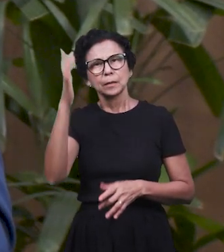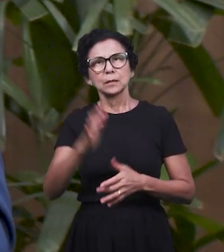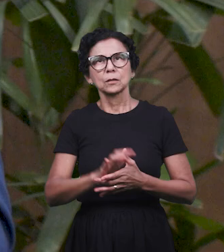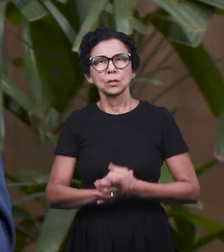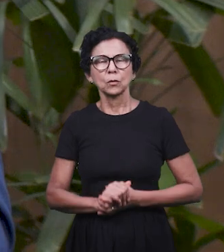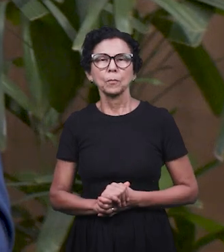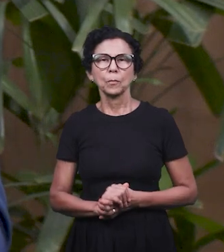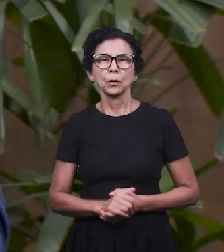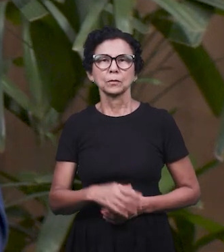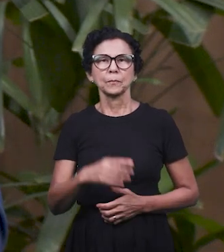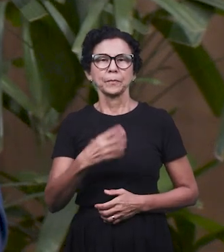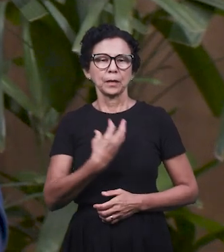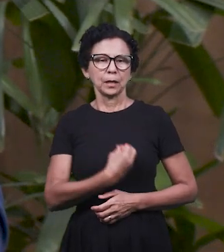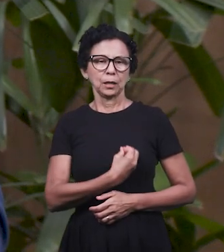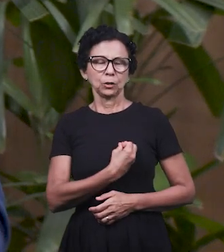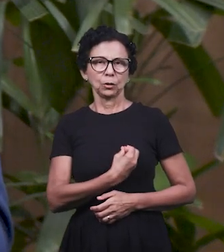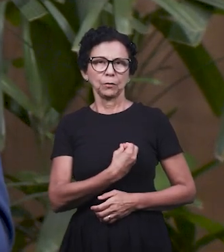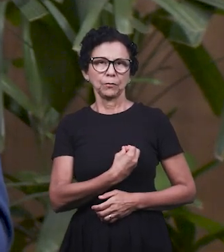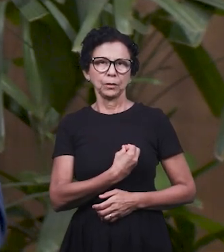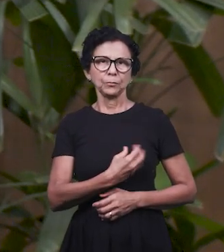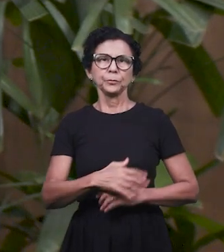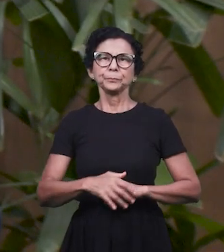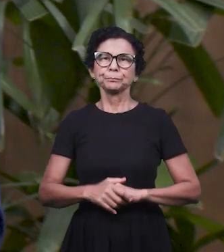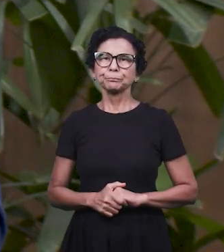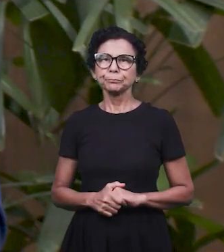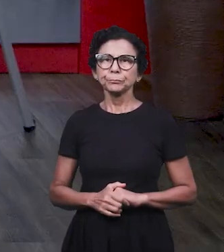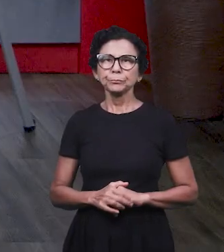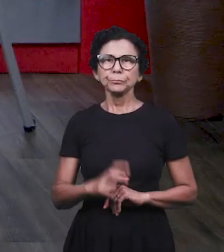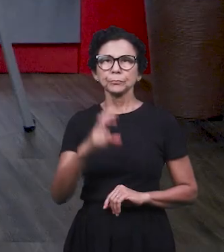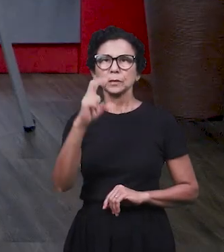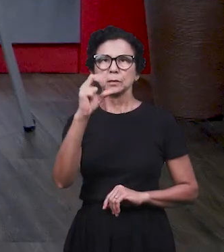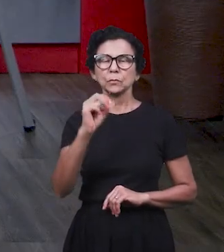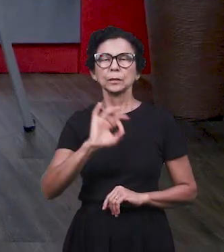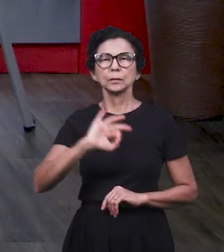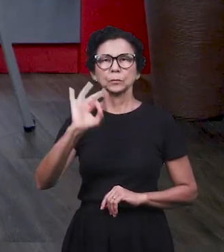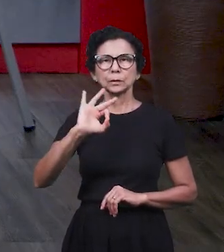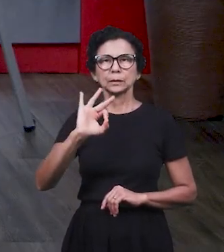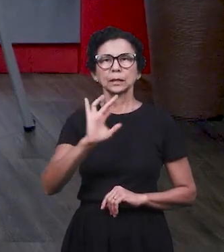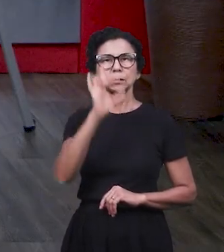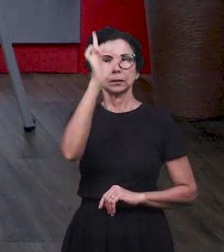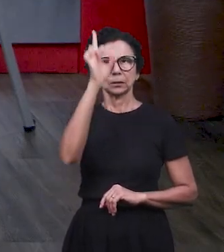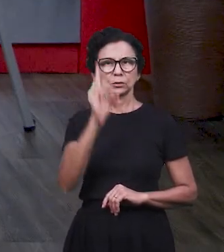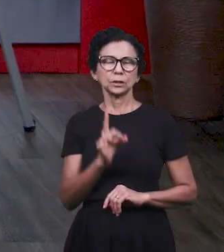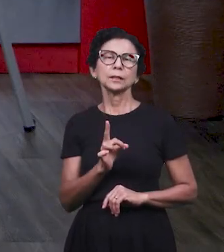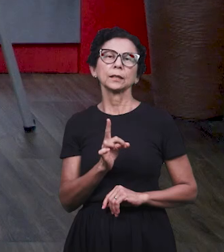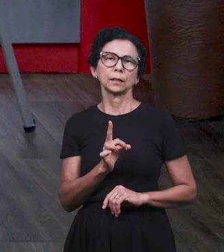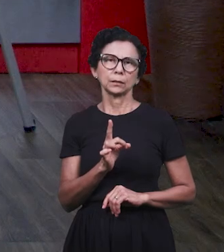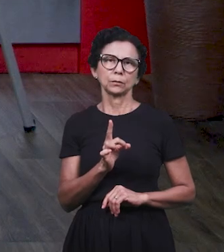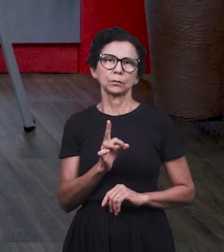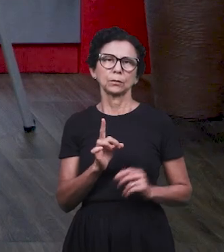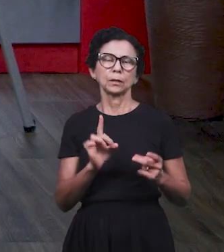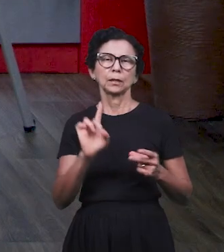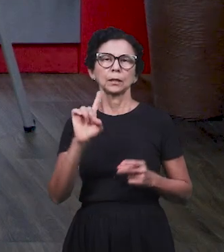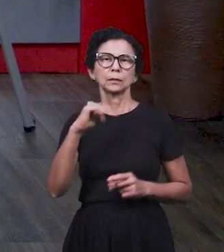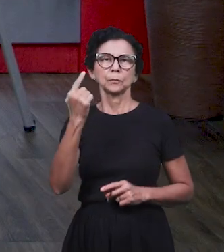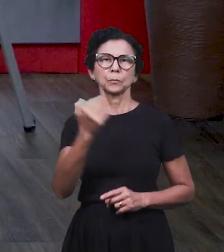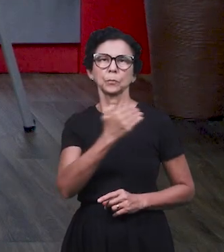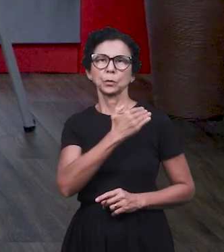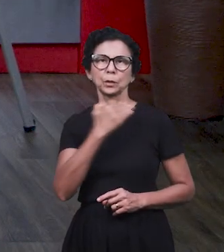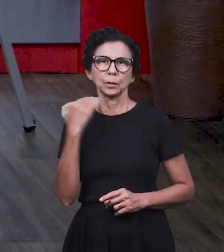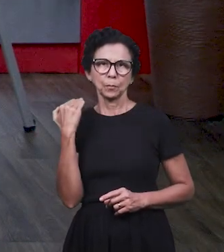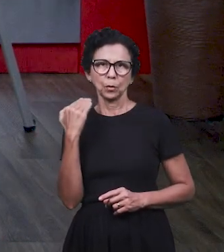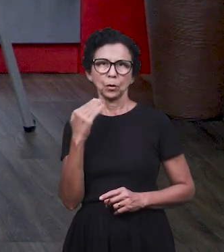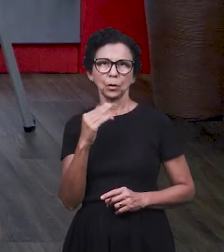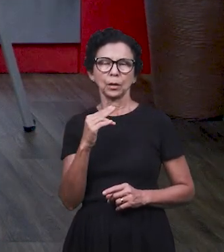outros 50% seria respeitado a ordem sucessória, né? Ele quando ele faz essa,